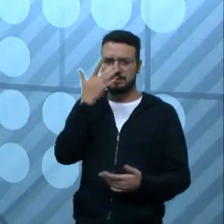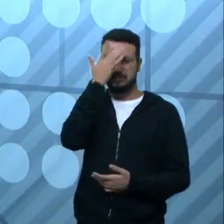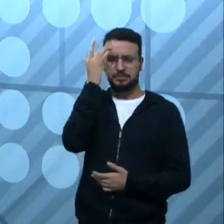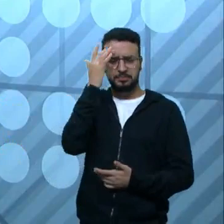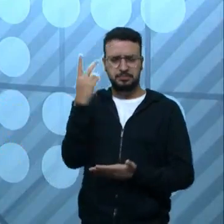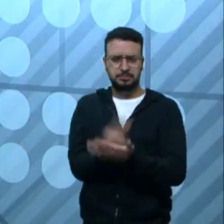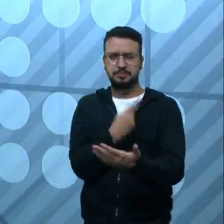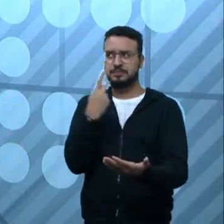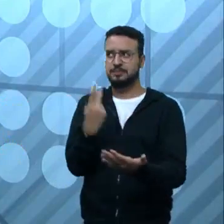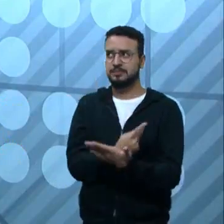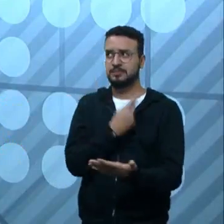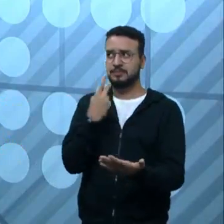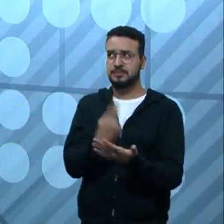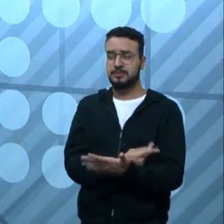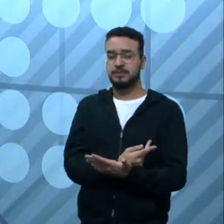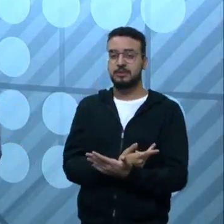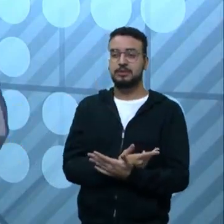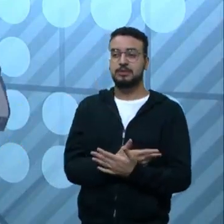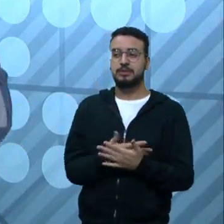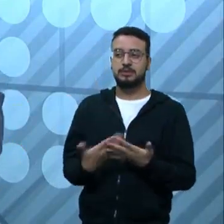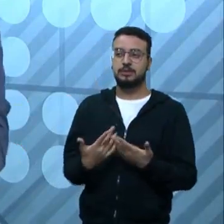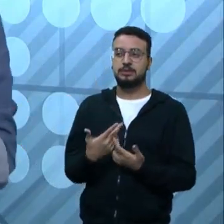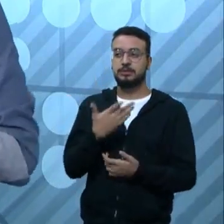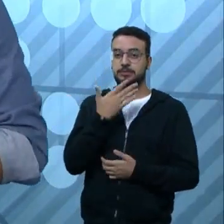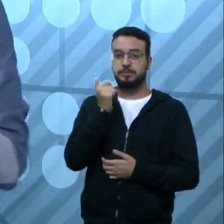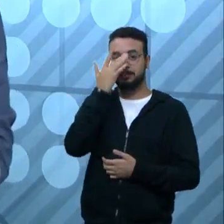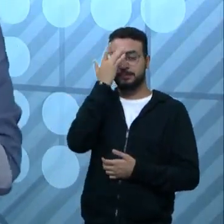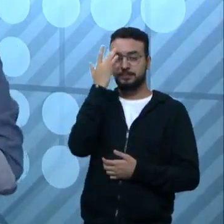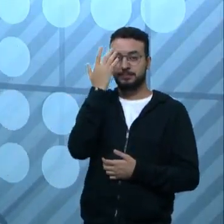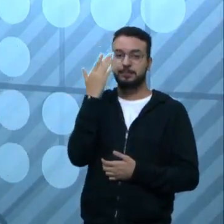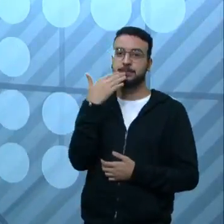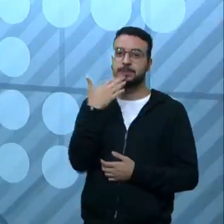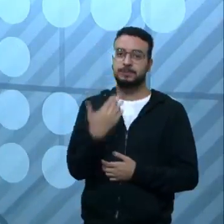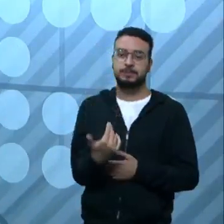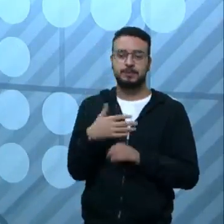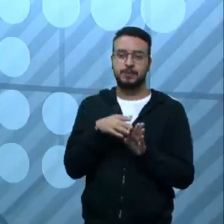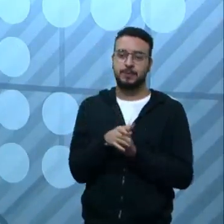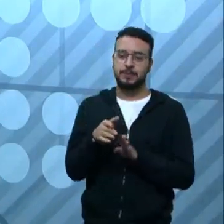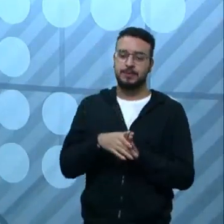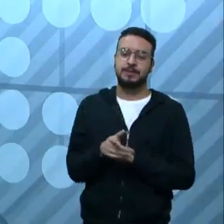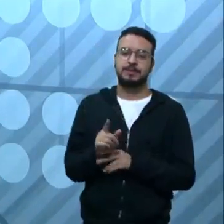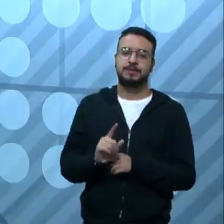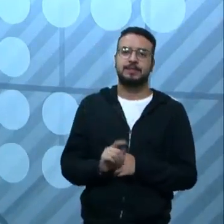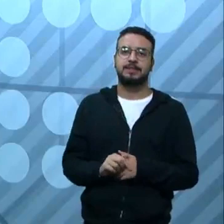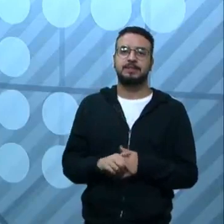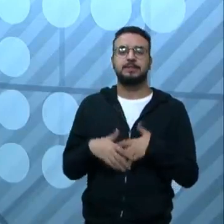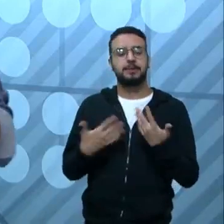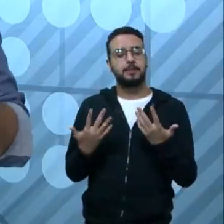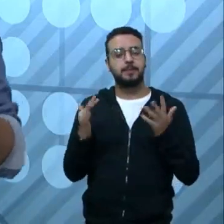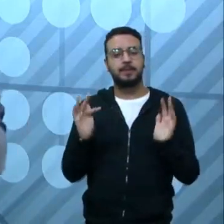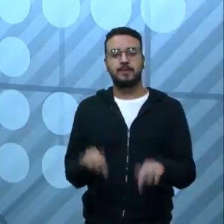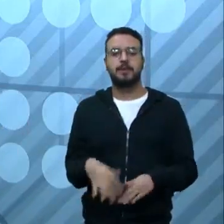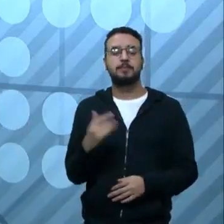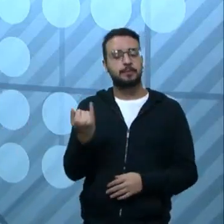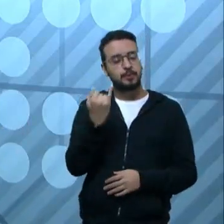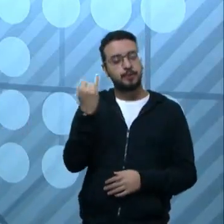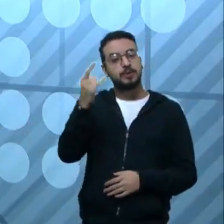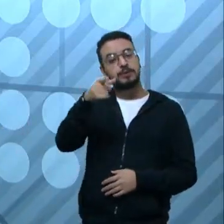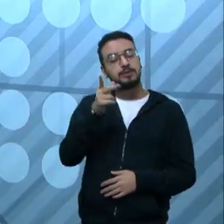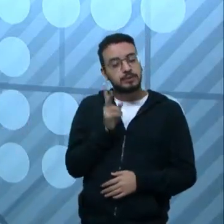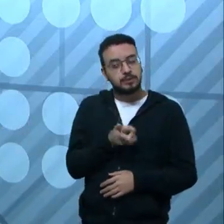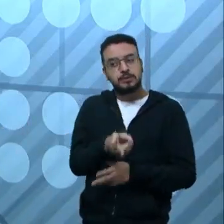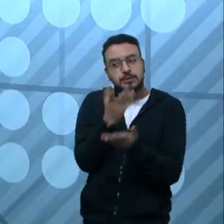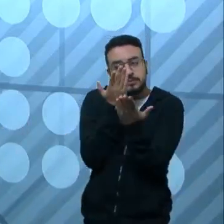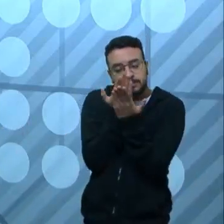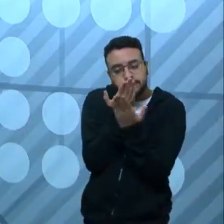equivocada. Está muito equivocada. Tá? Não é a melhor pessoa para você pedir conselho. Tá? Mas, enfim, é importante que você mantenha